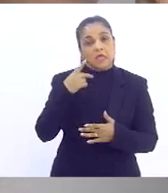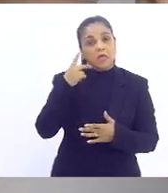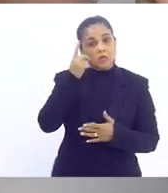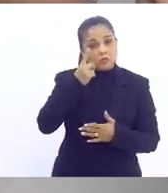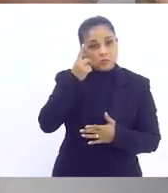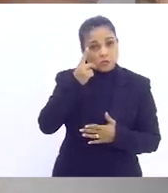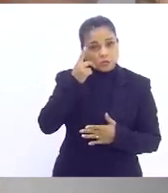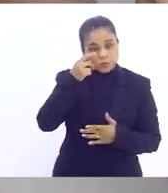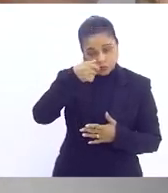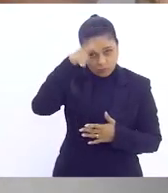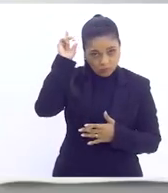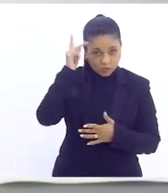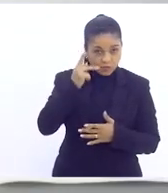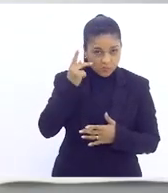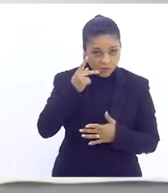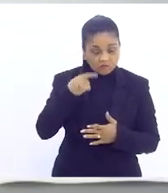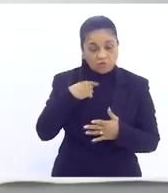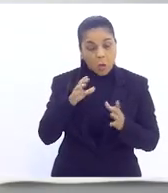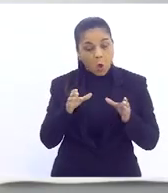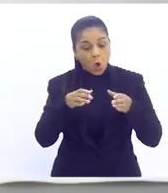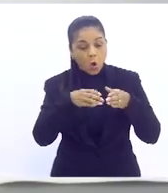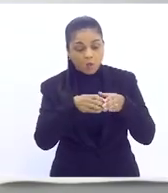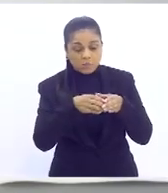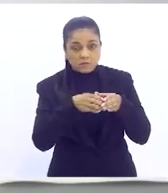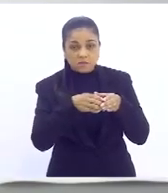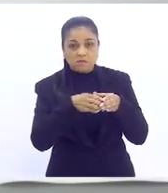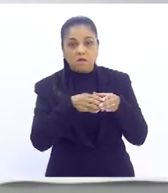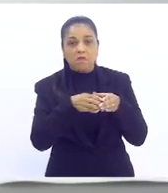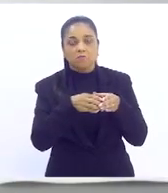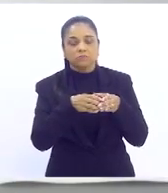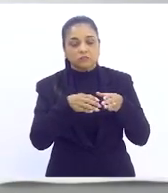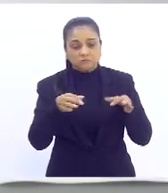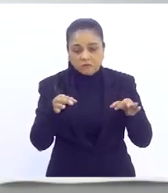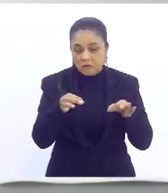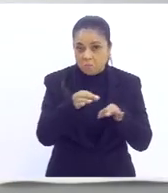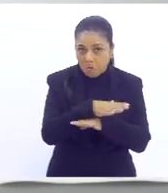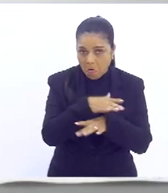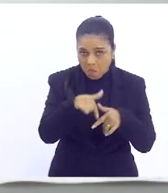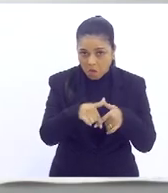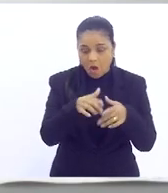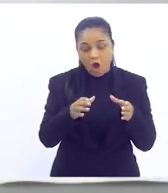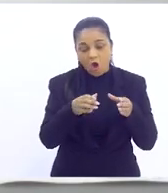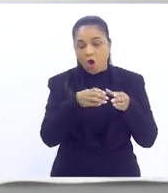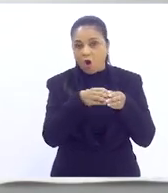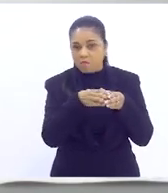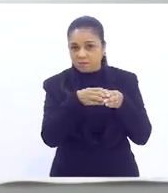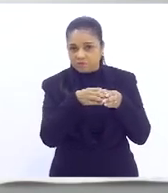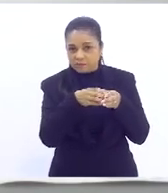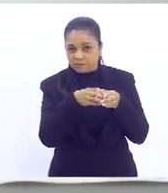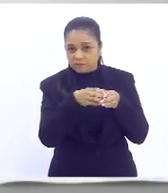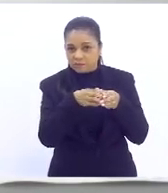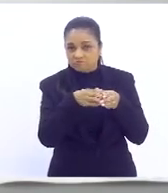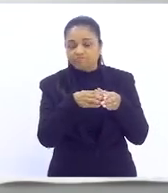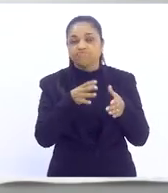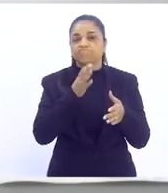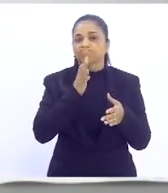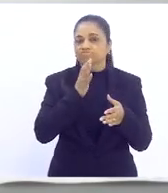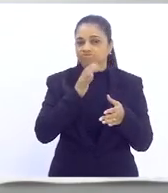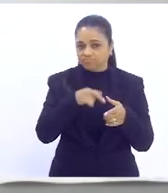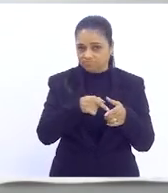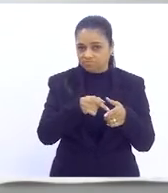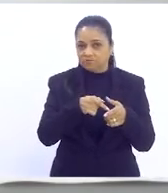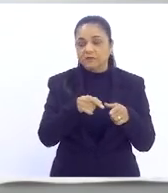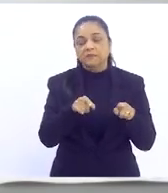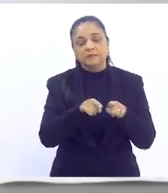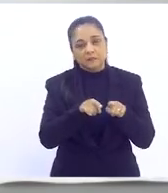a comissão tivesse conhecimento quando tivesse concluído essa instrução a comissão ter conhecimento para a gente poder